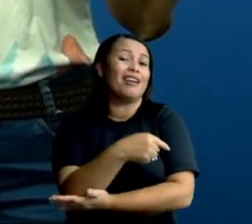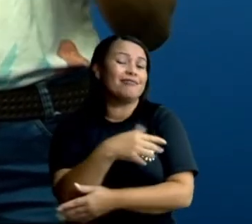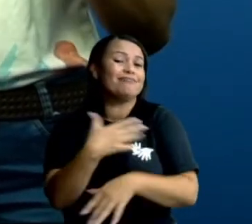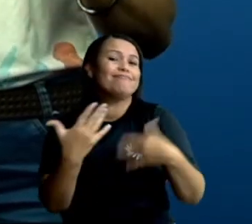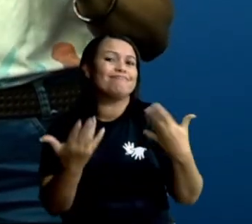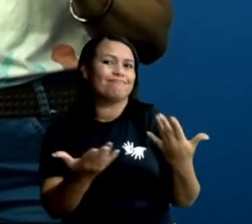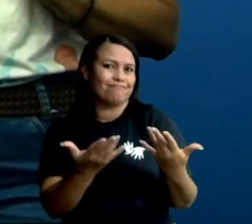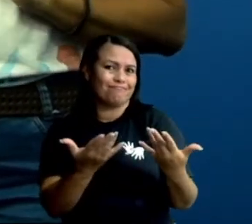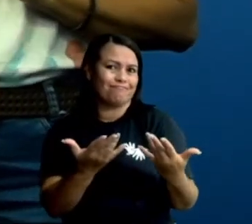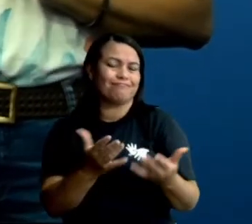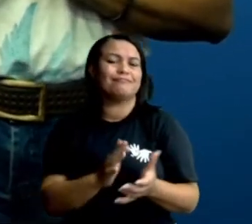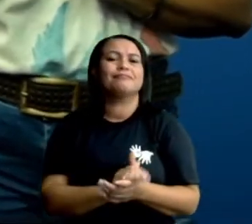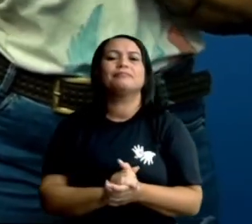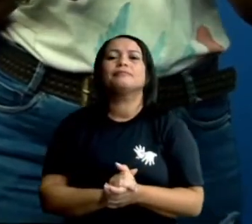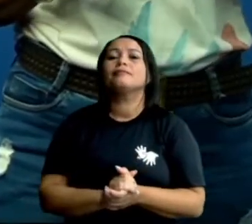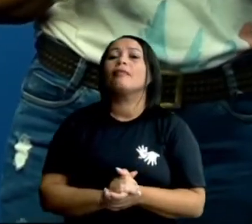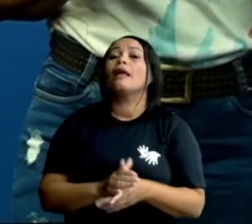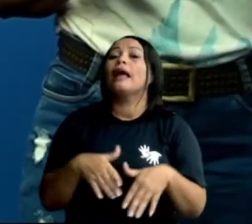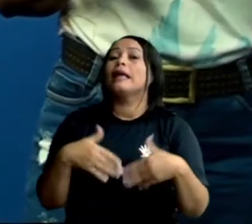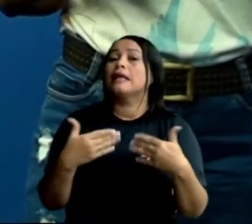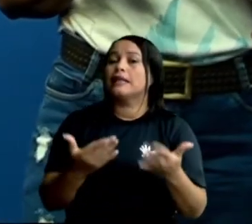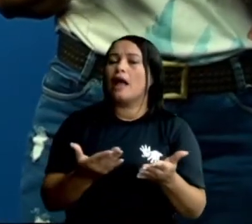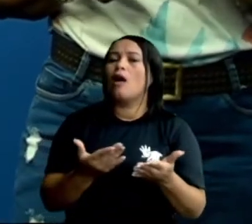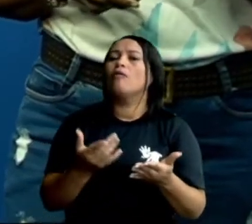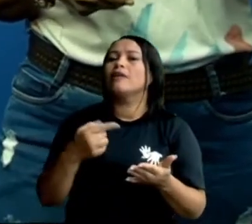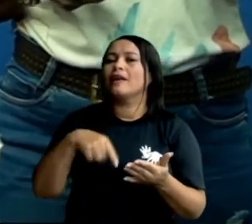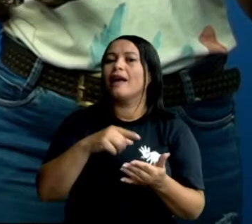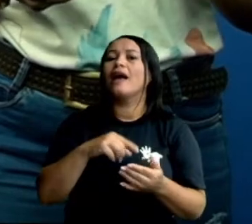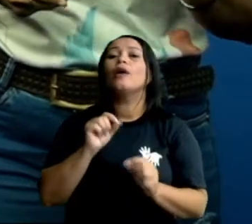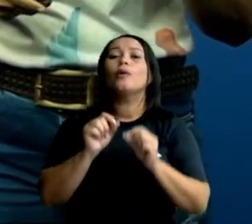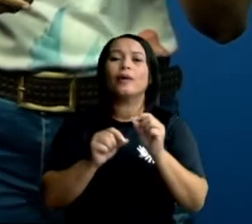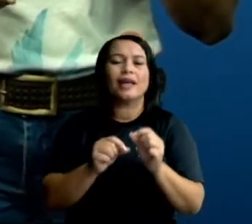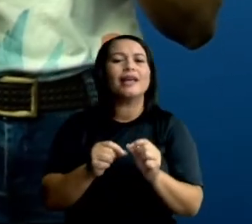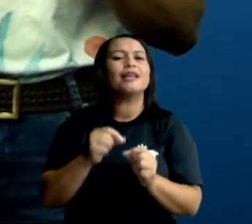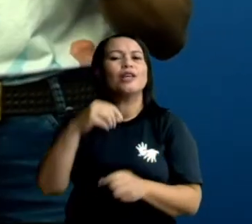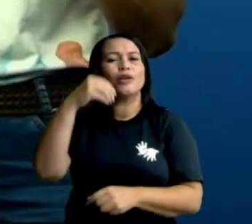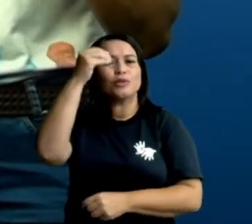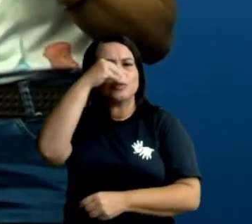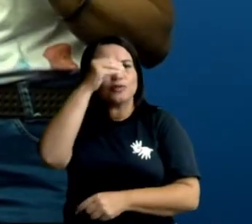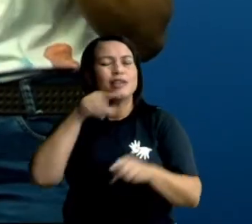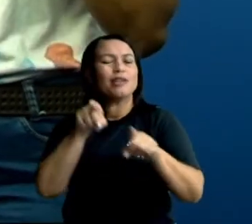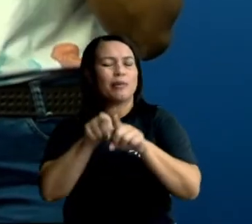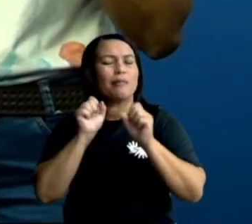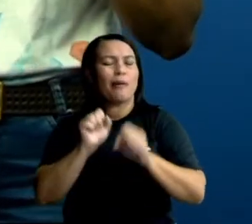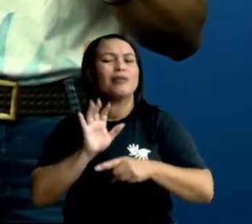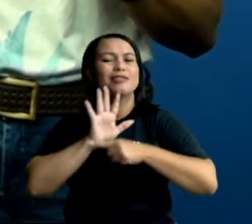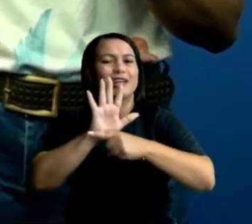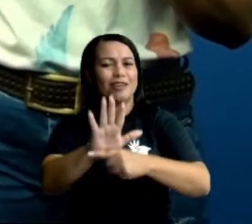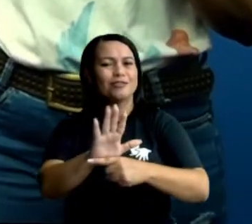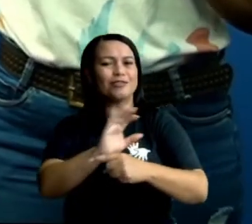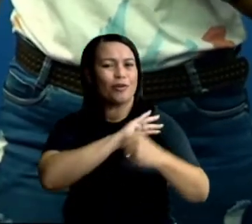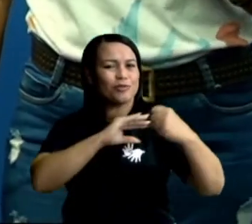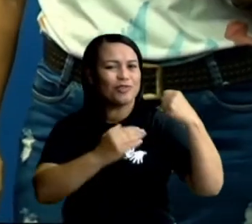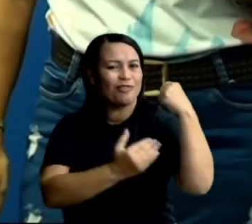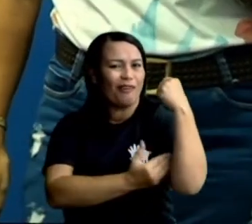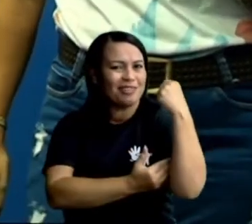né? Daquele tamanho. Então, fica aí a lição. Os fracos também podem ajudar os fortes.